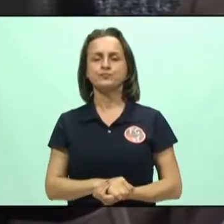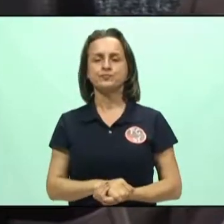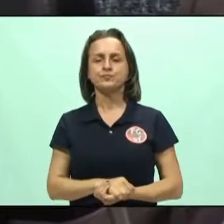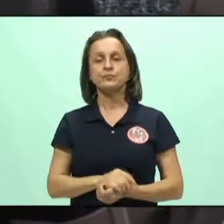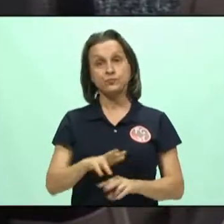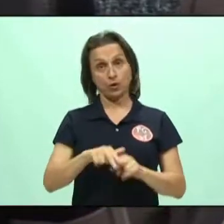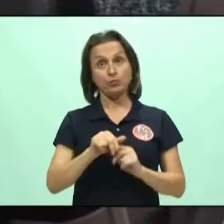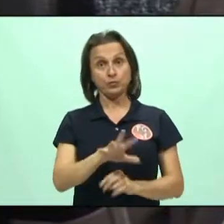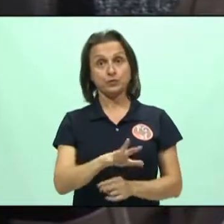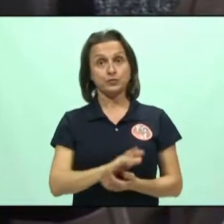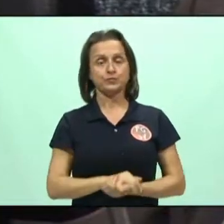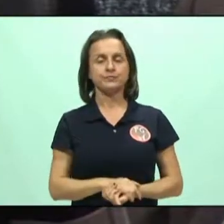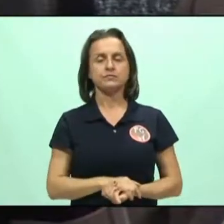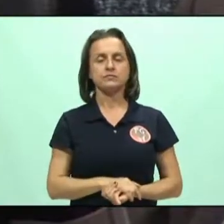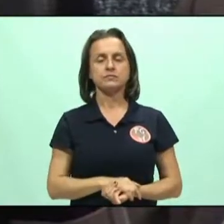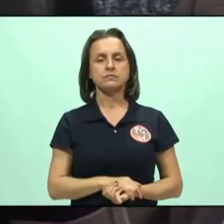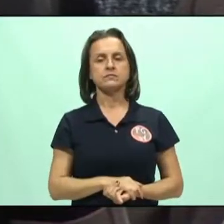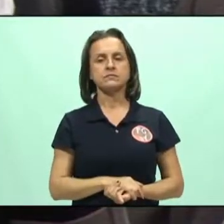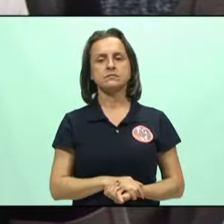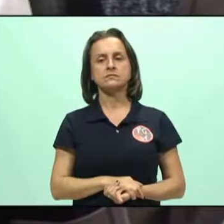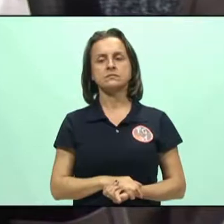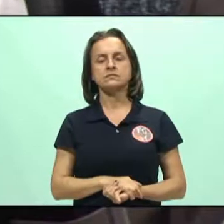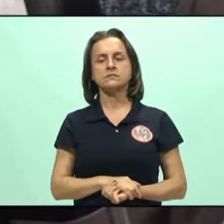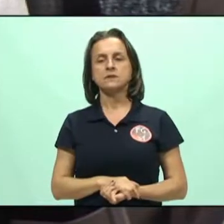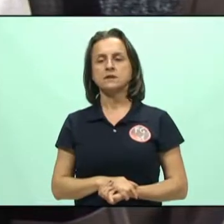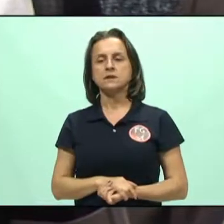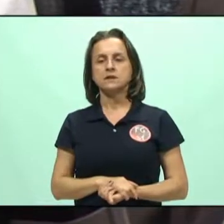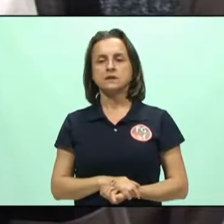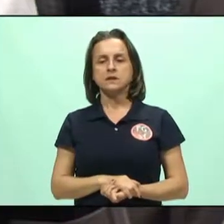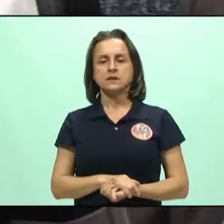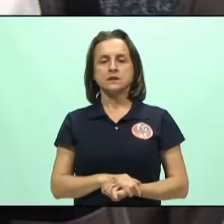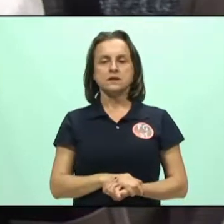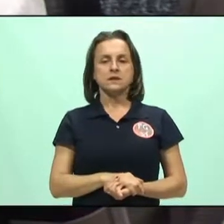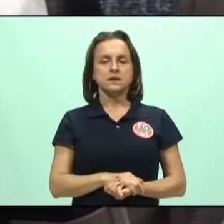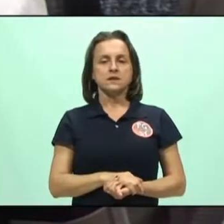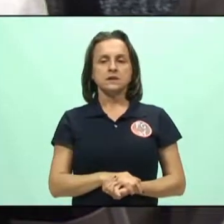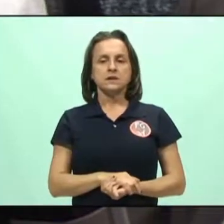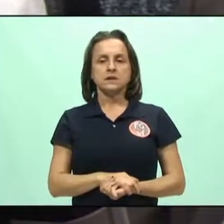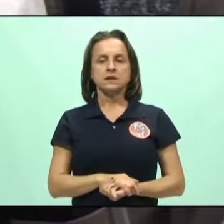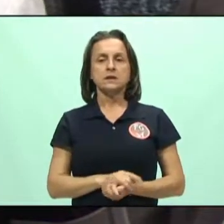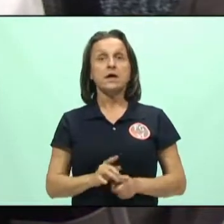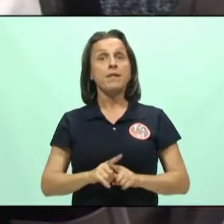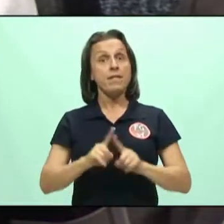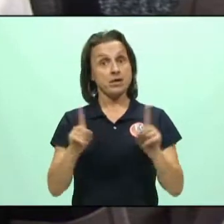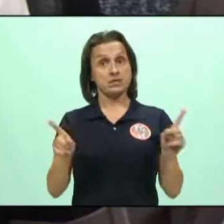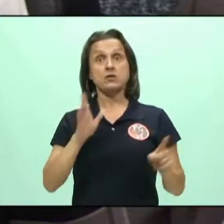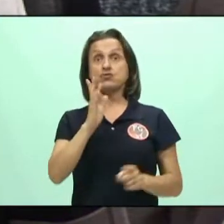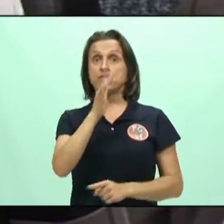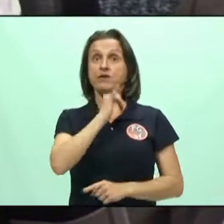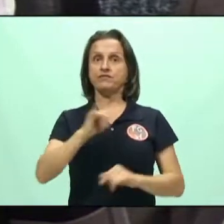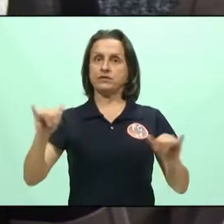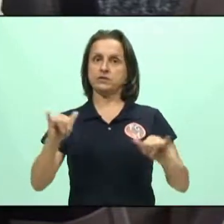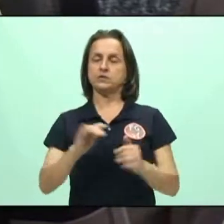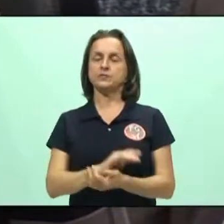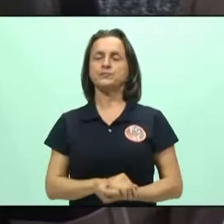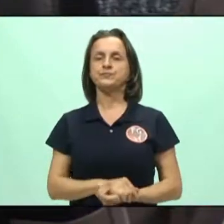coloco desde já minha posição Vereador Robson que é uma posição de intransigência